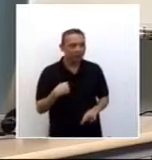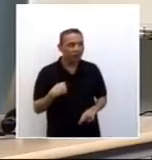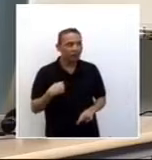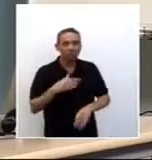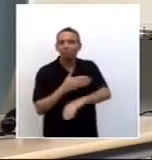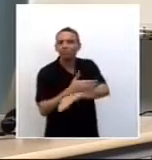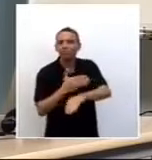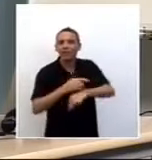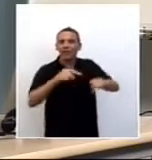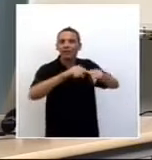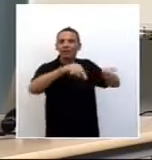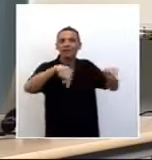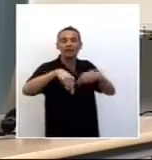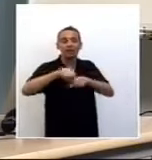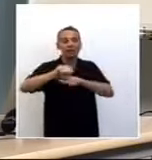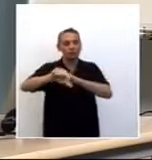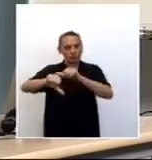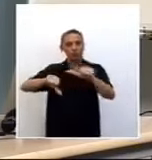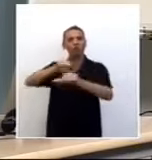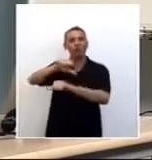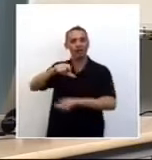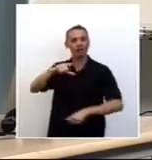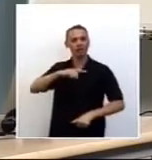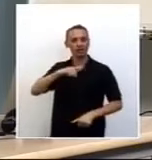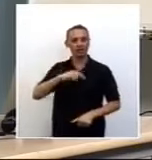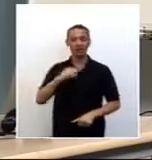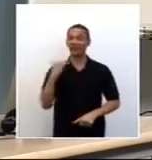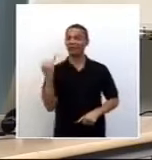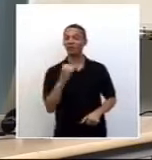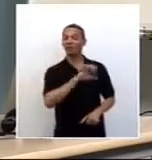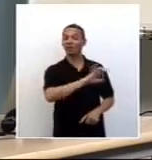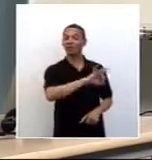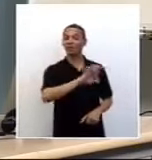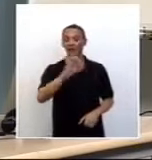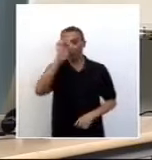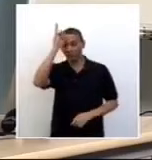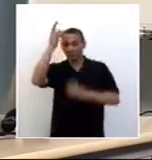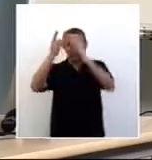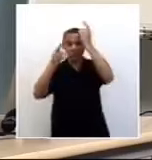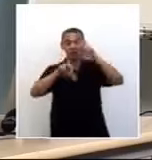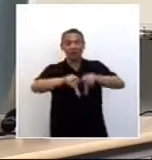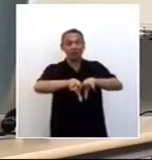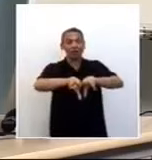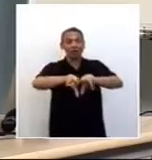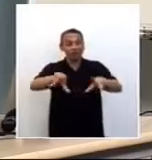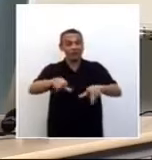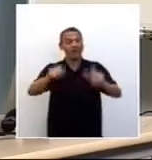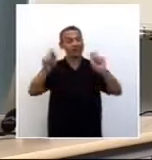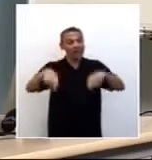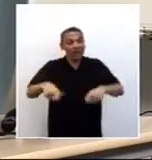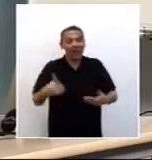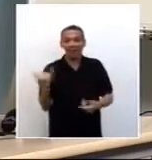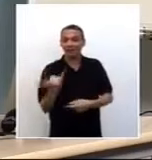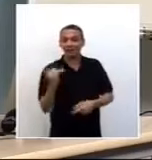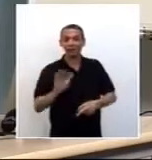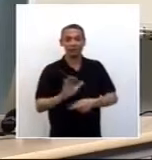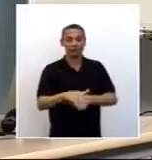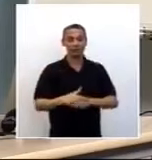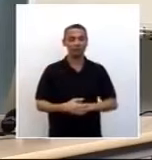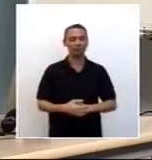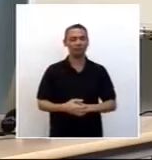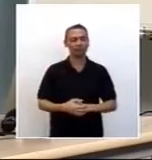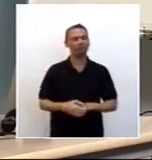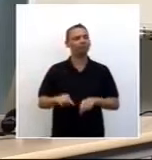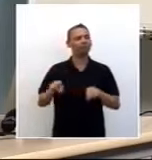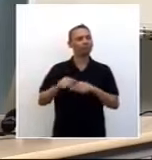minha prática em sala de aula isso mesmo a gente tem sempre que Reinventar e trazer coisas novas para sala de aula e numa outra